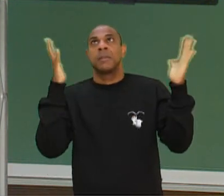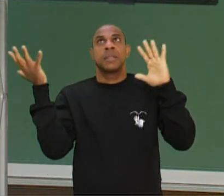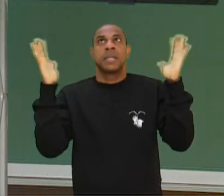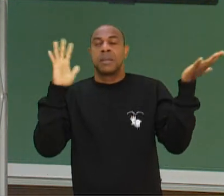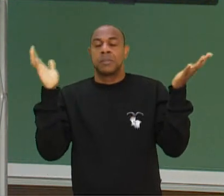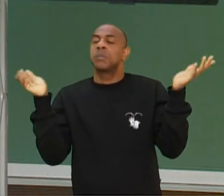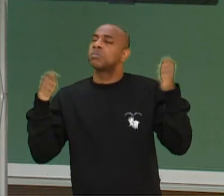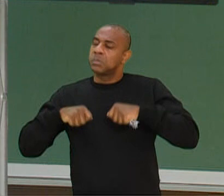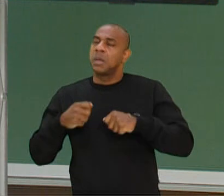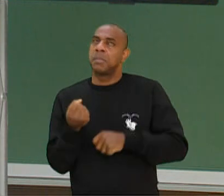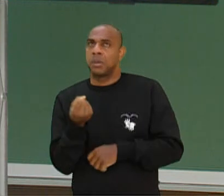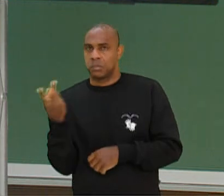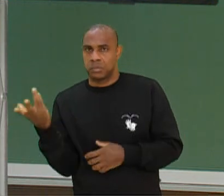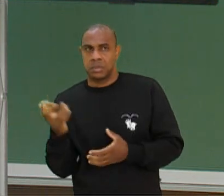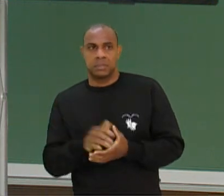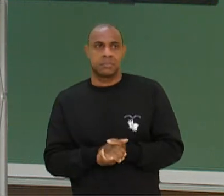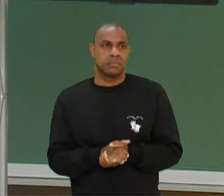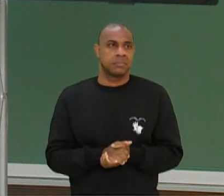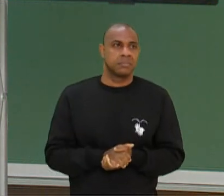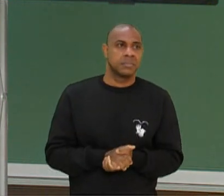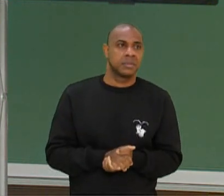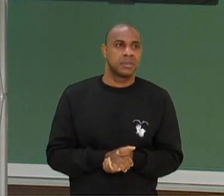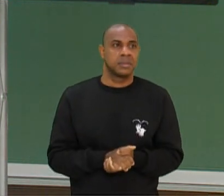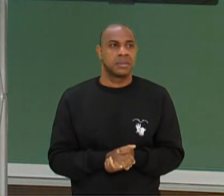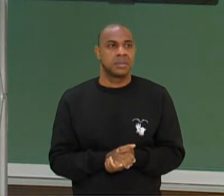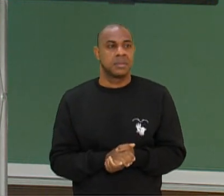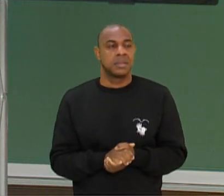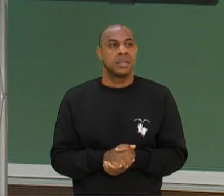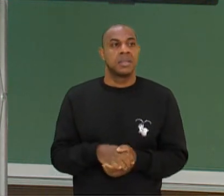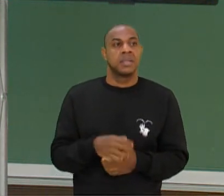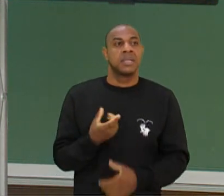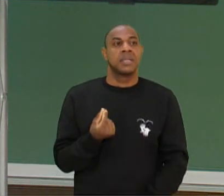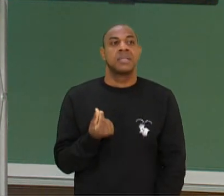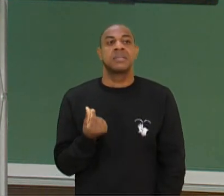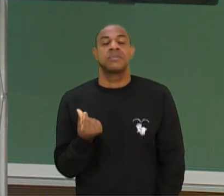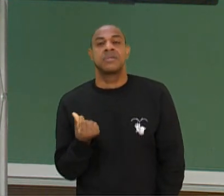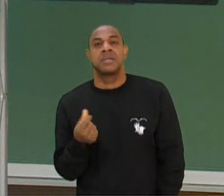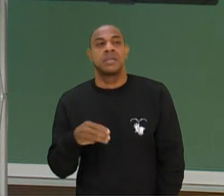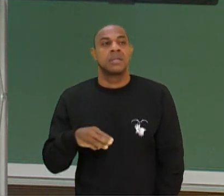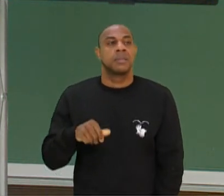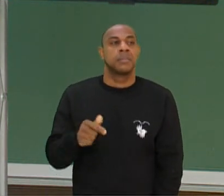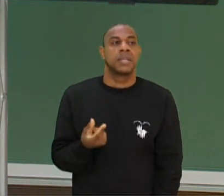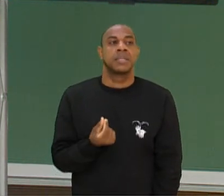líquido em geral, incontável. Very good. Money, de acordo